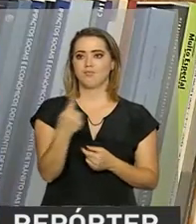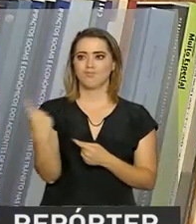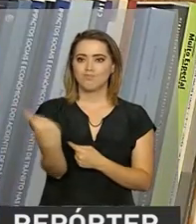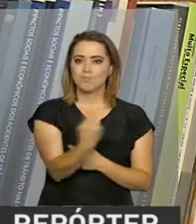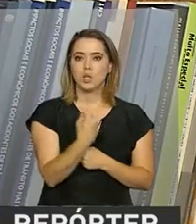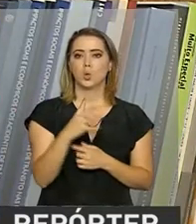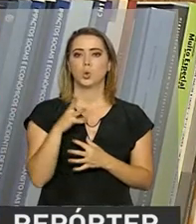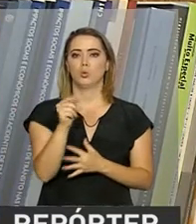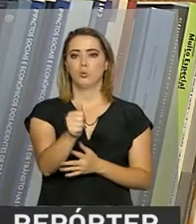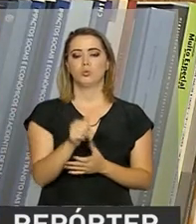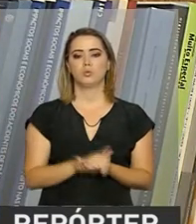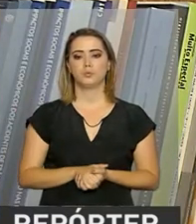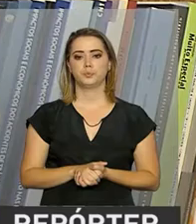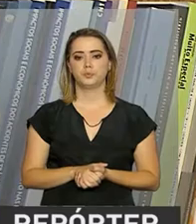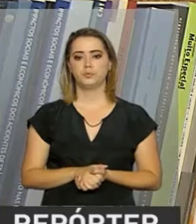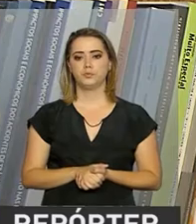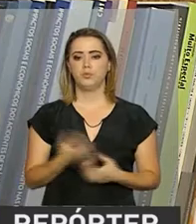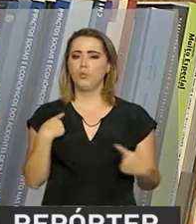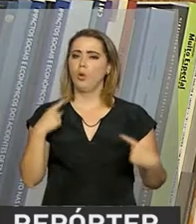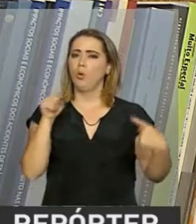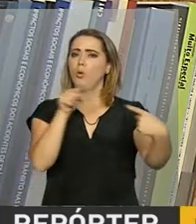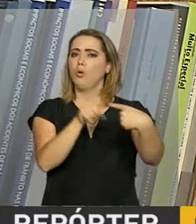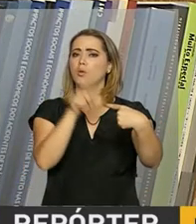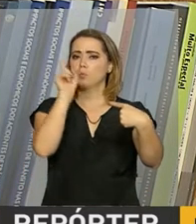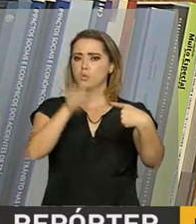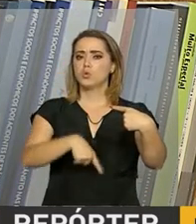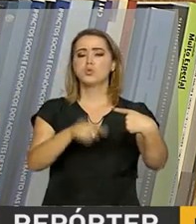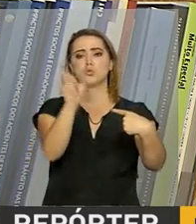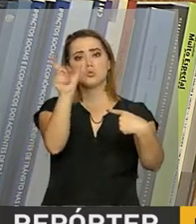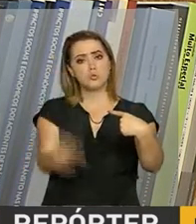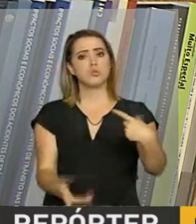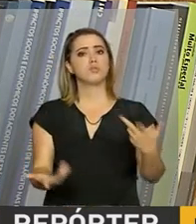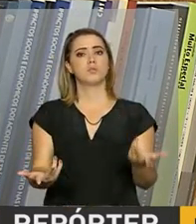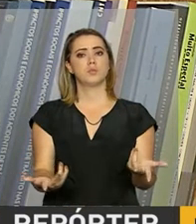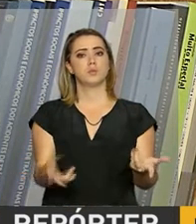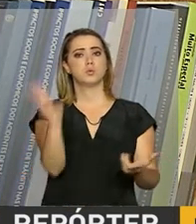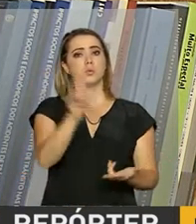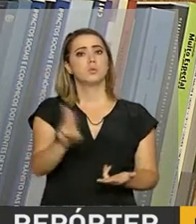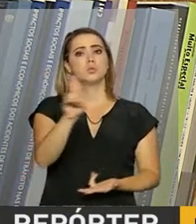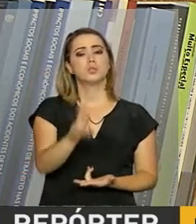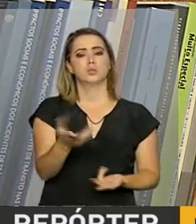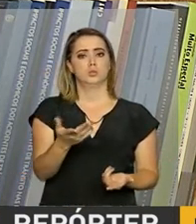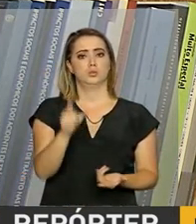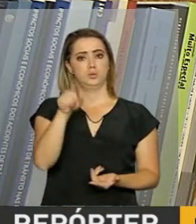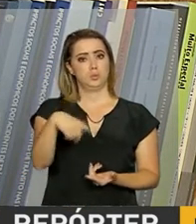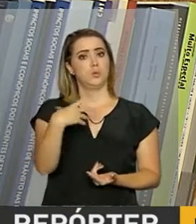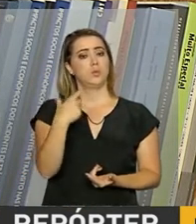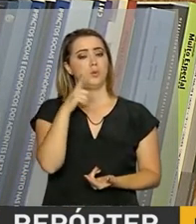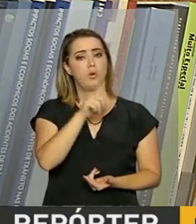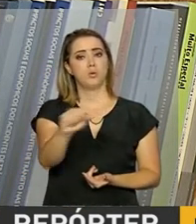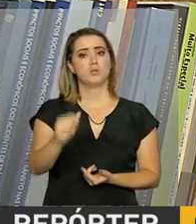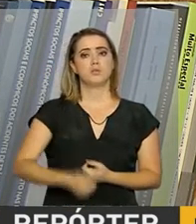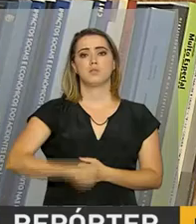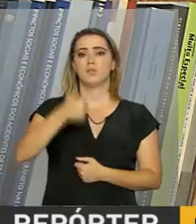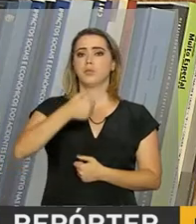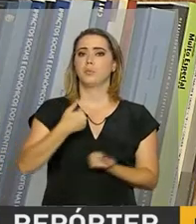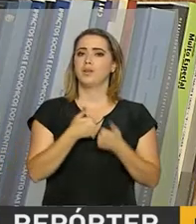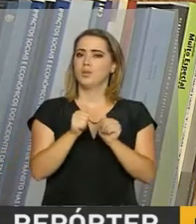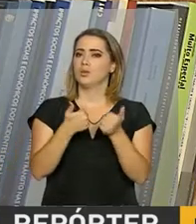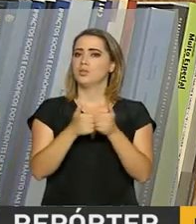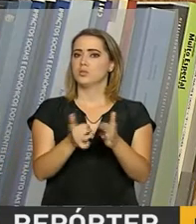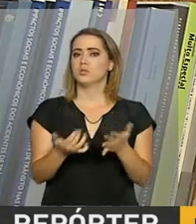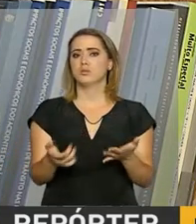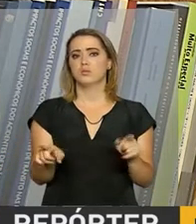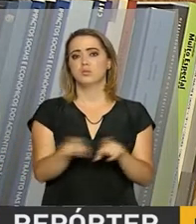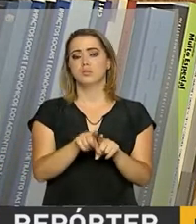objetivo maior é o passageiro do transporte coletivo, né? Ele é beneficiado porque ele tem ônibus melhores,